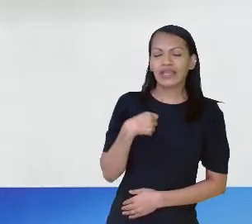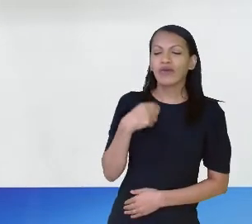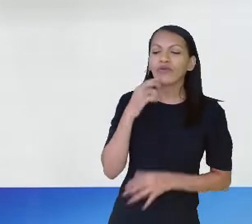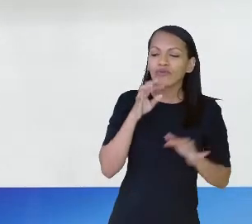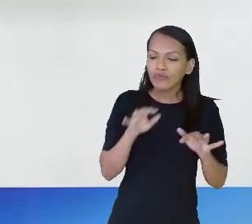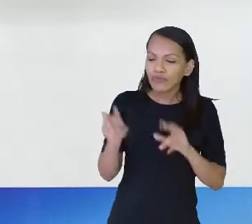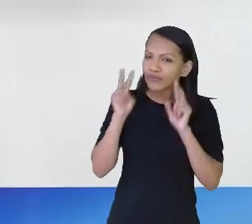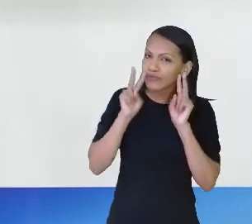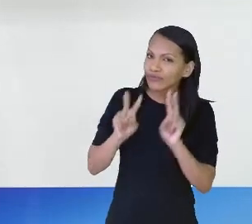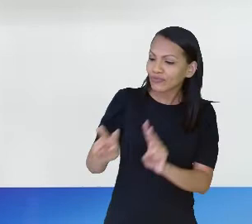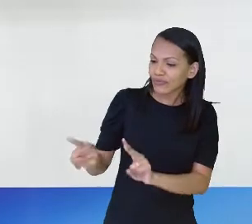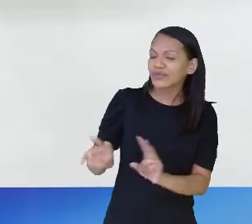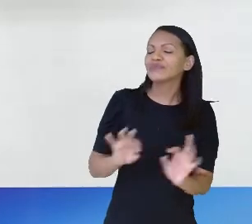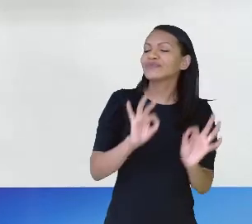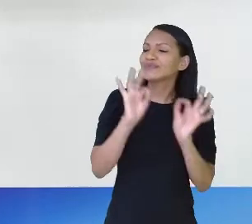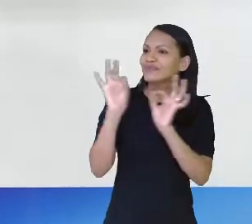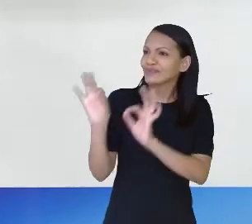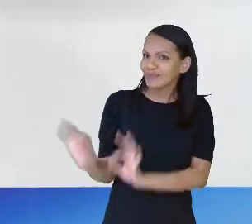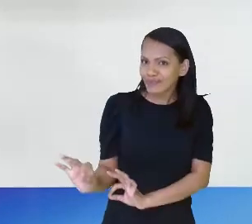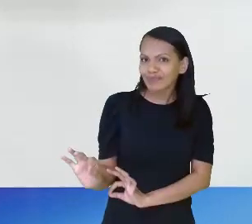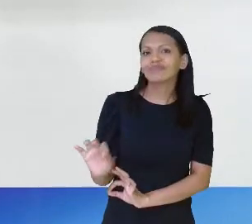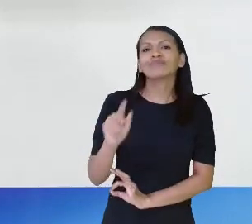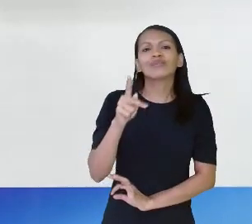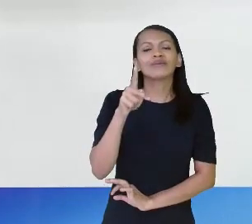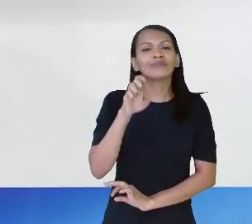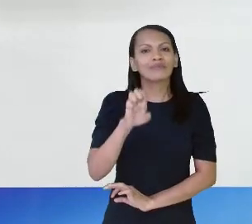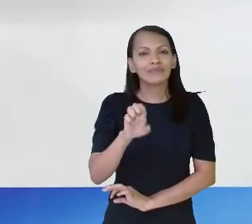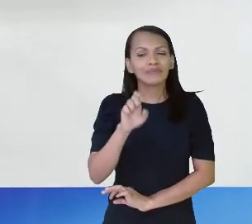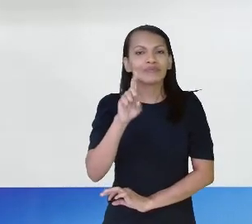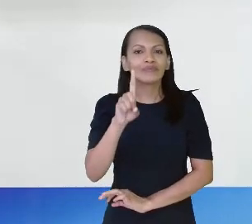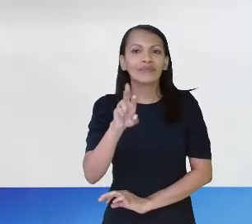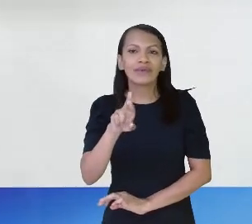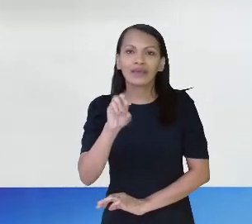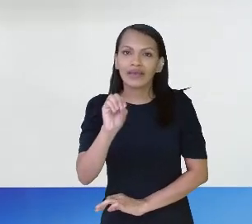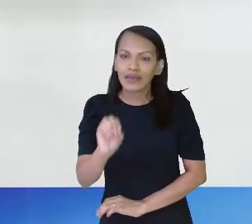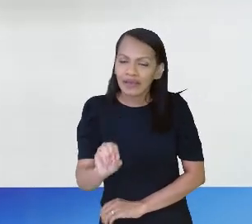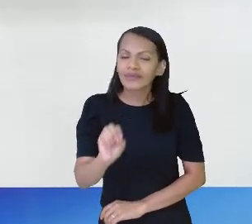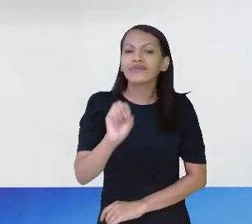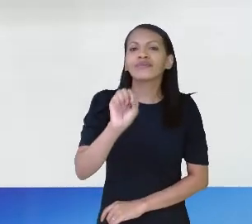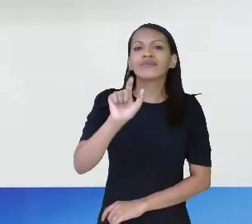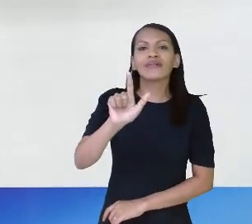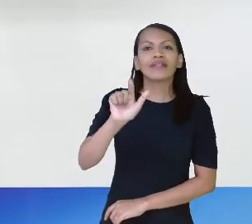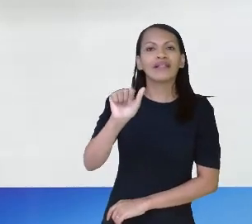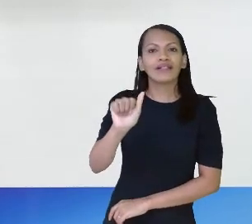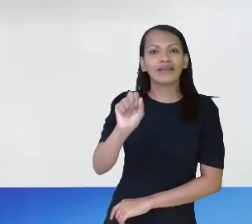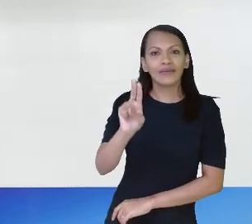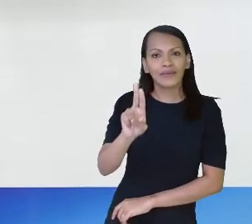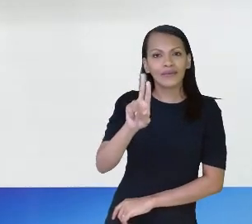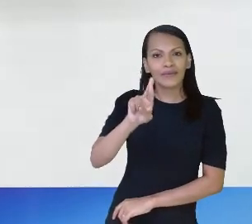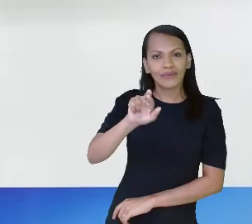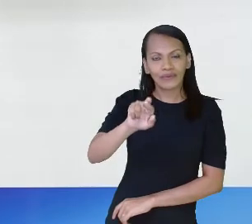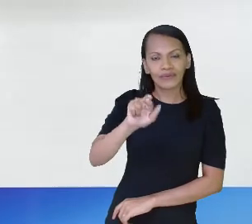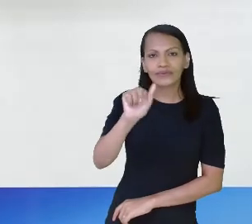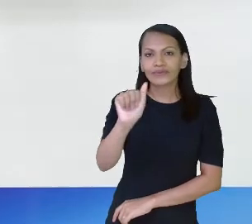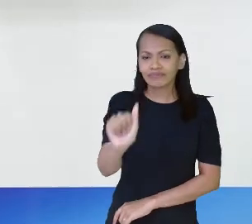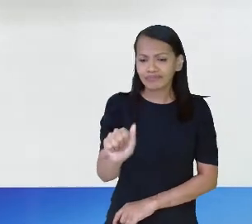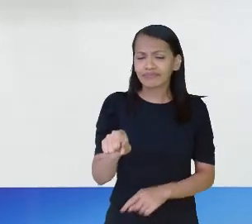hein? Larissa, Laura, Pedro, sempre presentes, né? Eu espero contar com vocês nessa